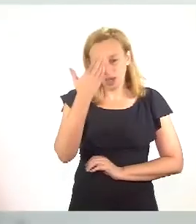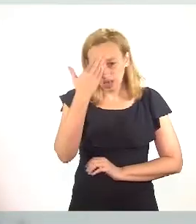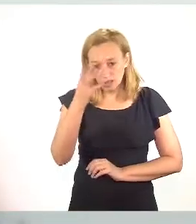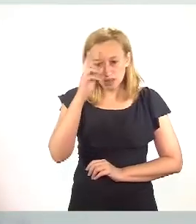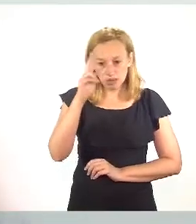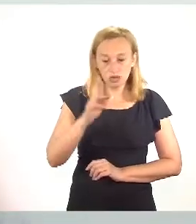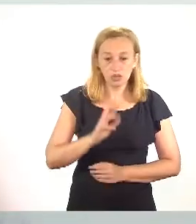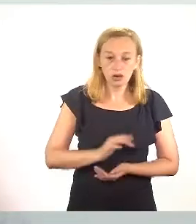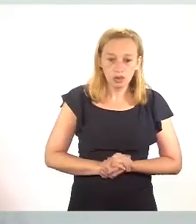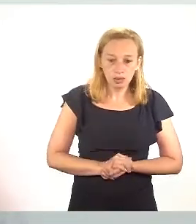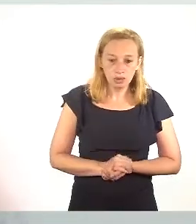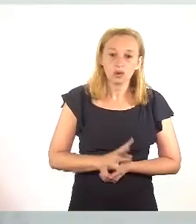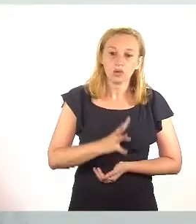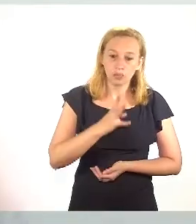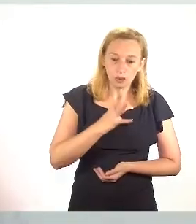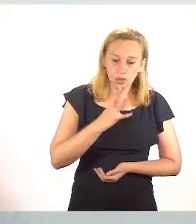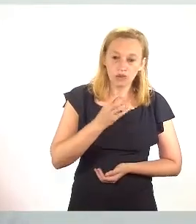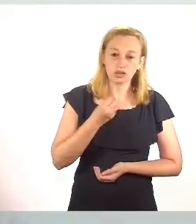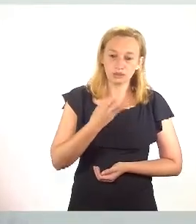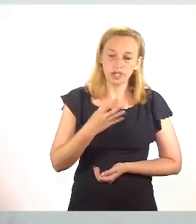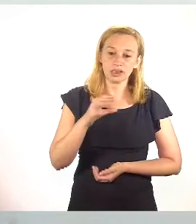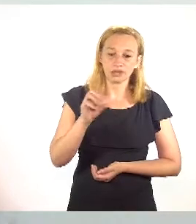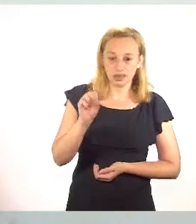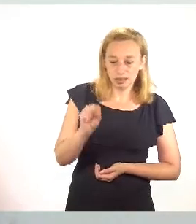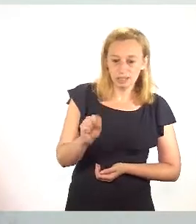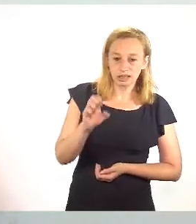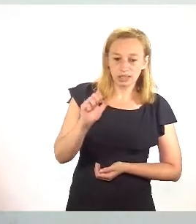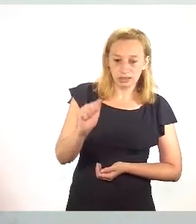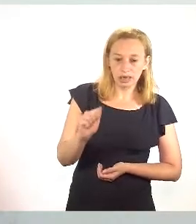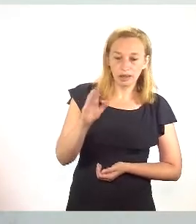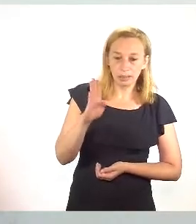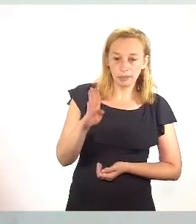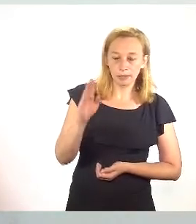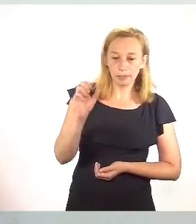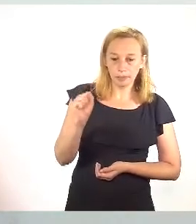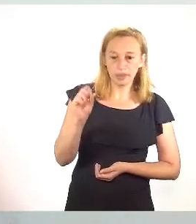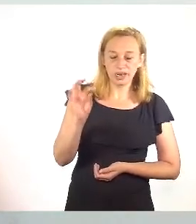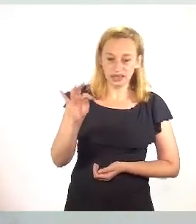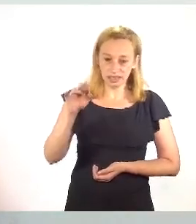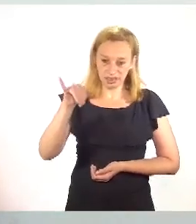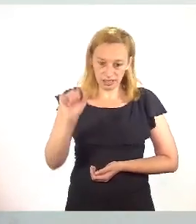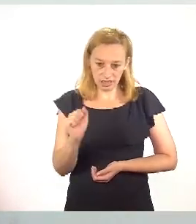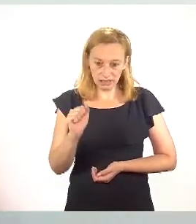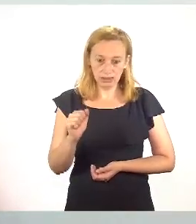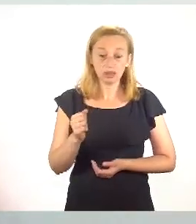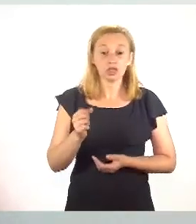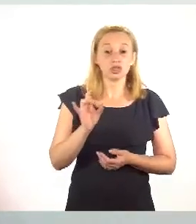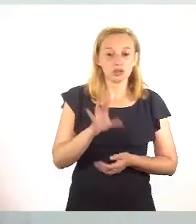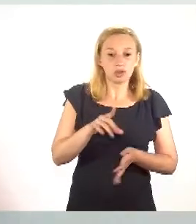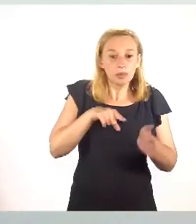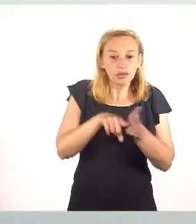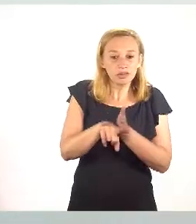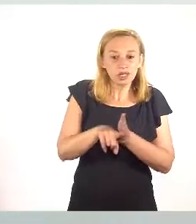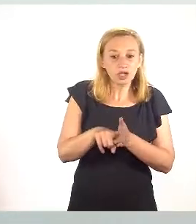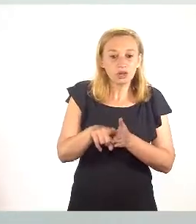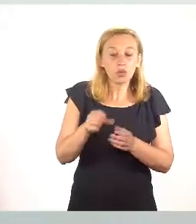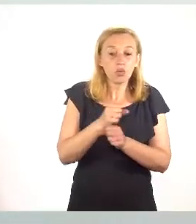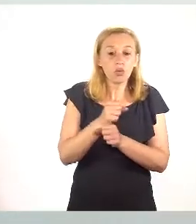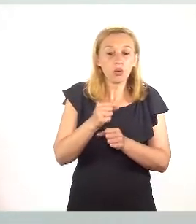senhor, mas eu conheço o que é sabatina, eu conheço o que é agência reguladora. Eu perguntei só o ano que o senhor se